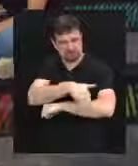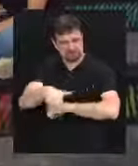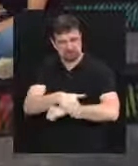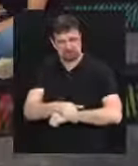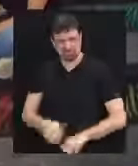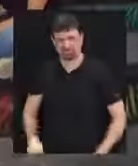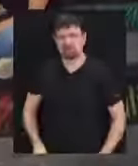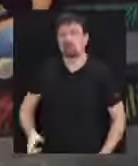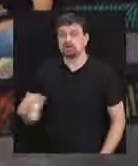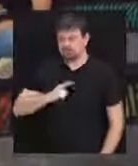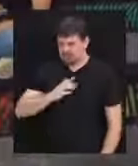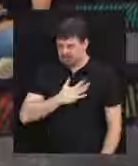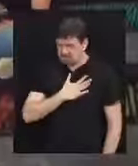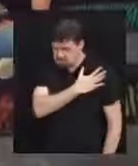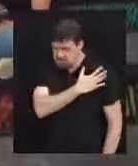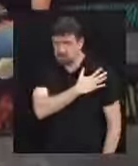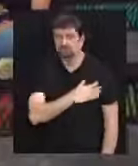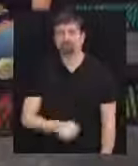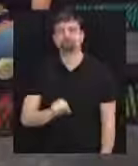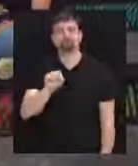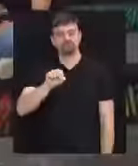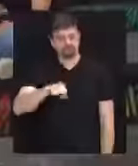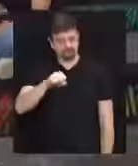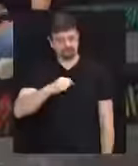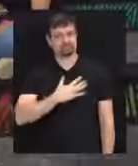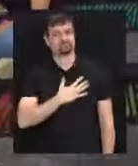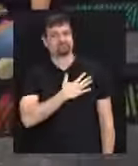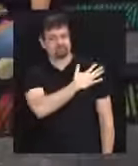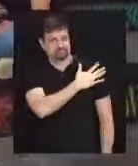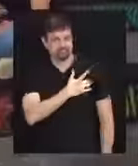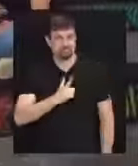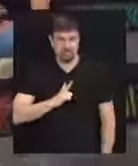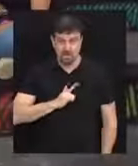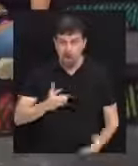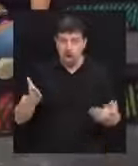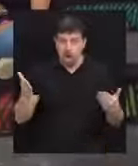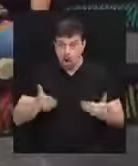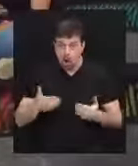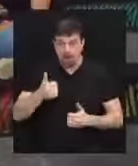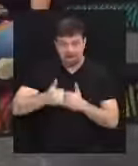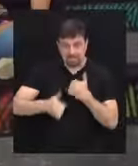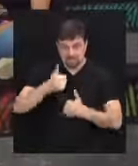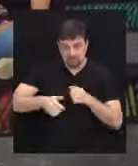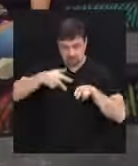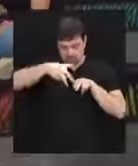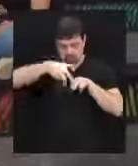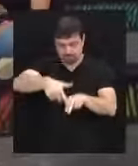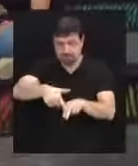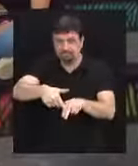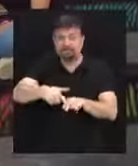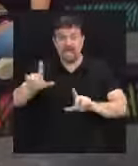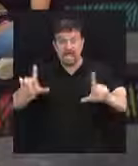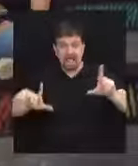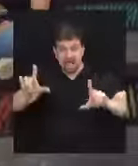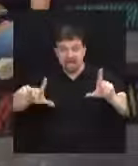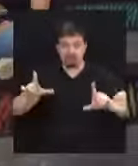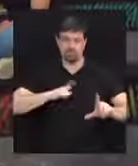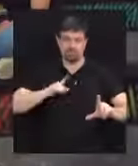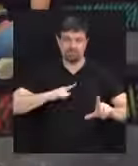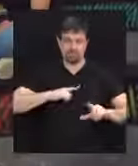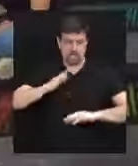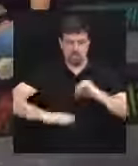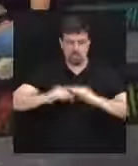não? Bem, ainda existe isso, mas acho que como hoje o esporte está sendo mais televisionado, tem mais